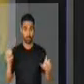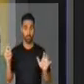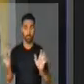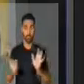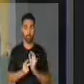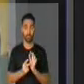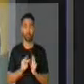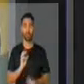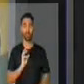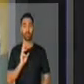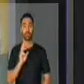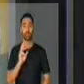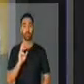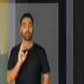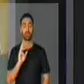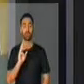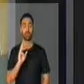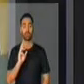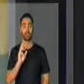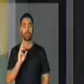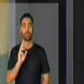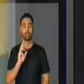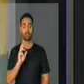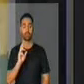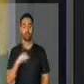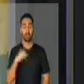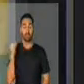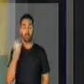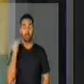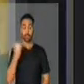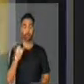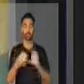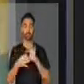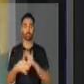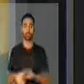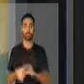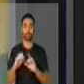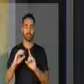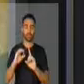importância no contexto da saúde do nosso país,